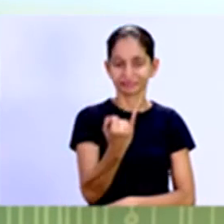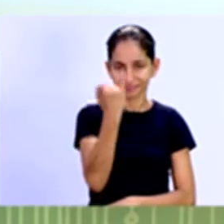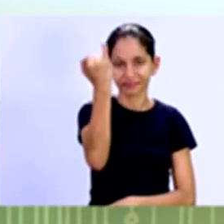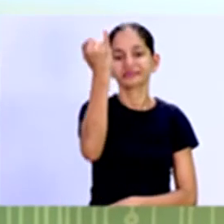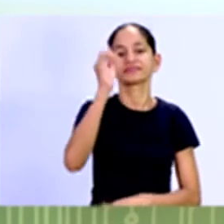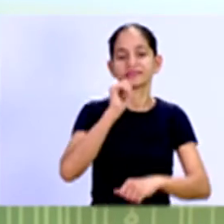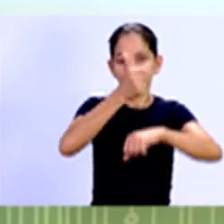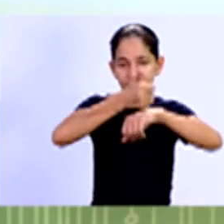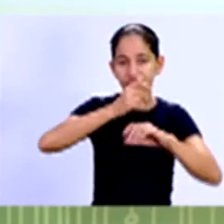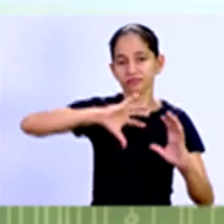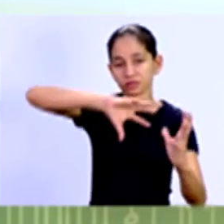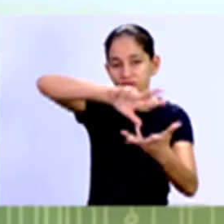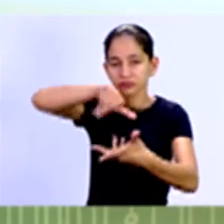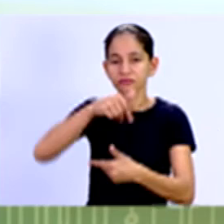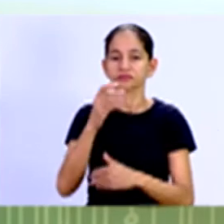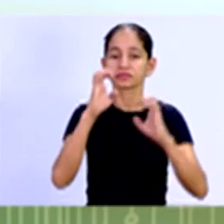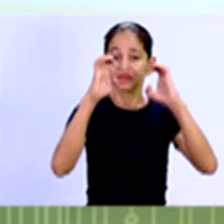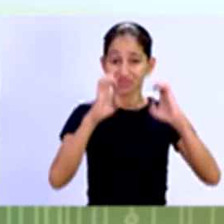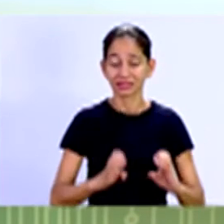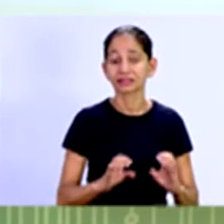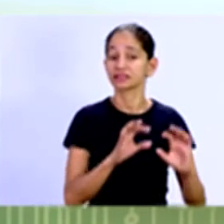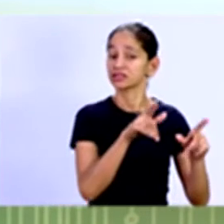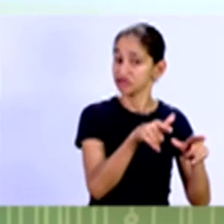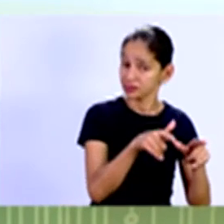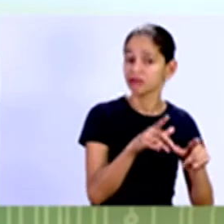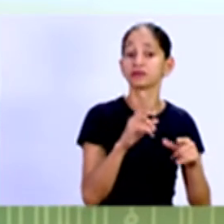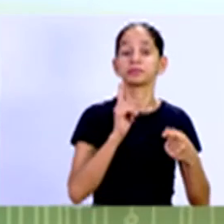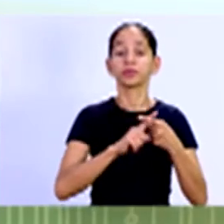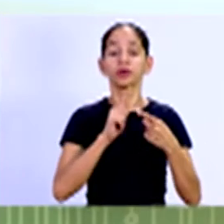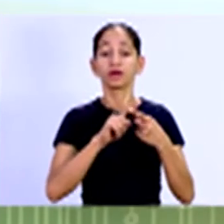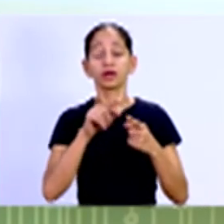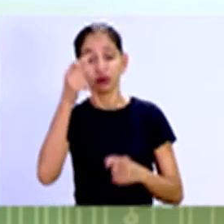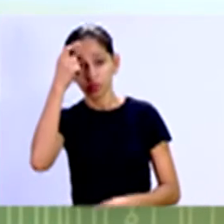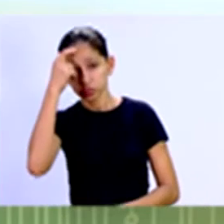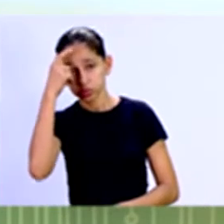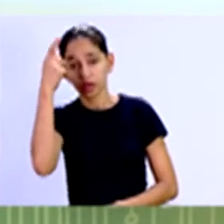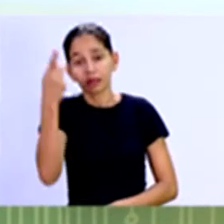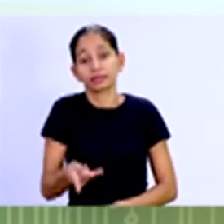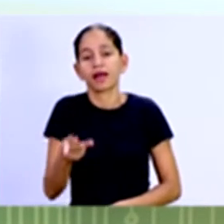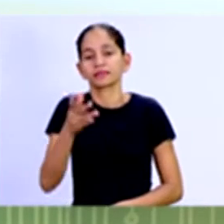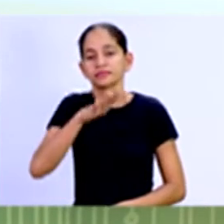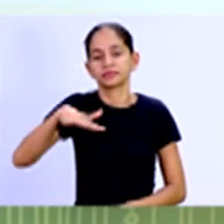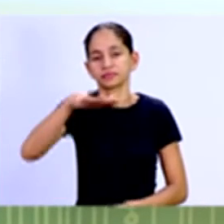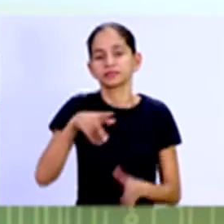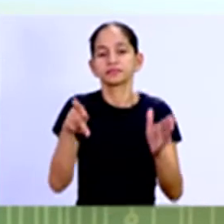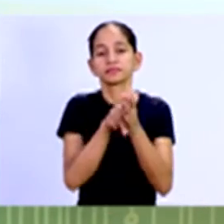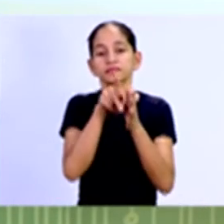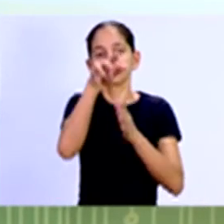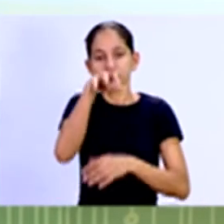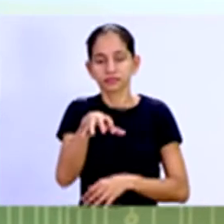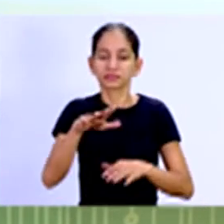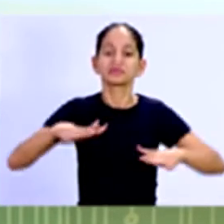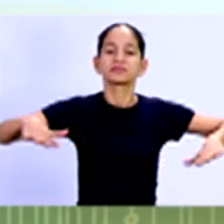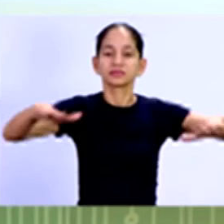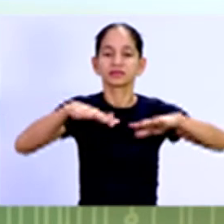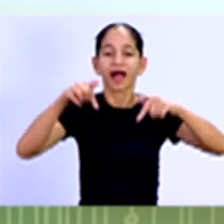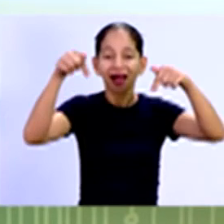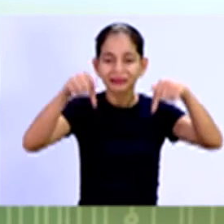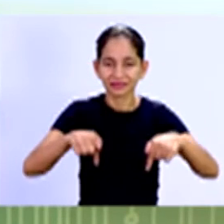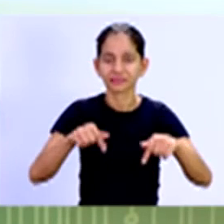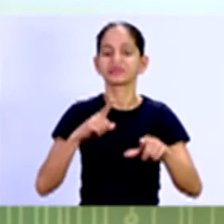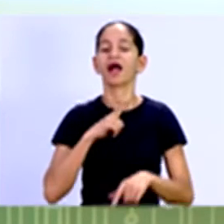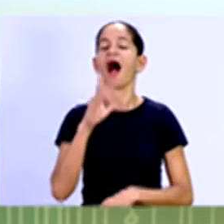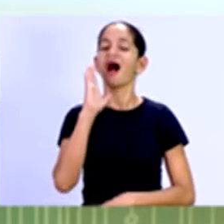da ética, né, não da moral, porque a moral ela é social e é local. Mas existe a ética, que é